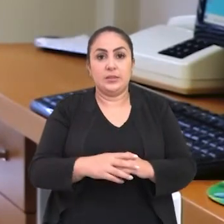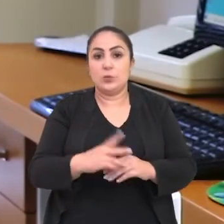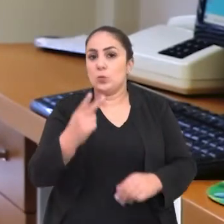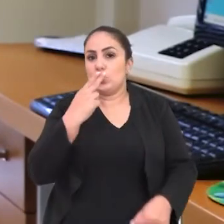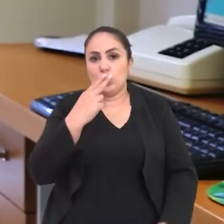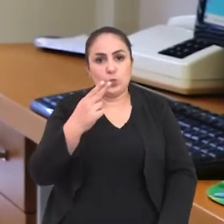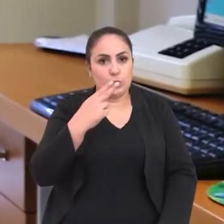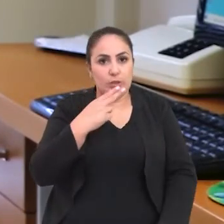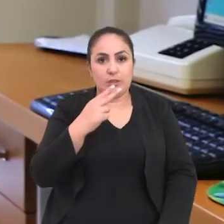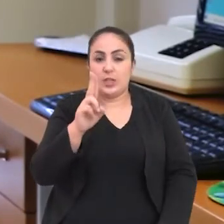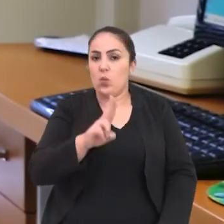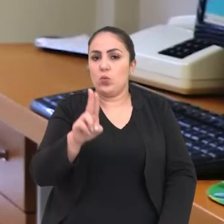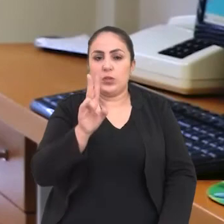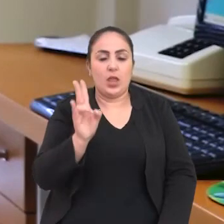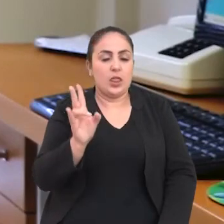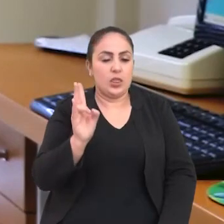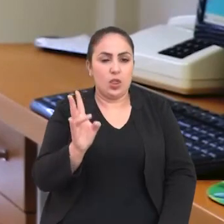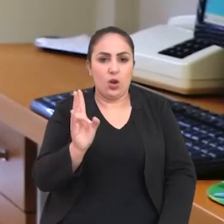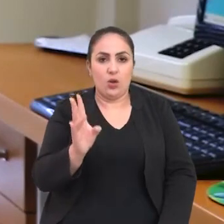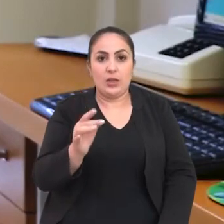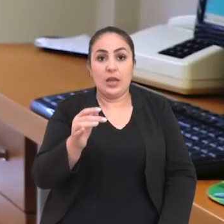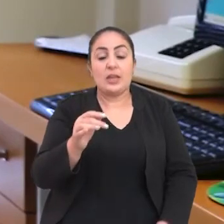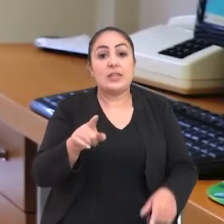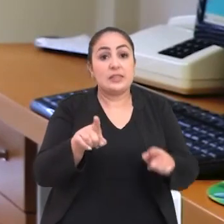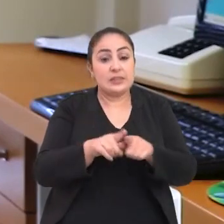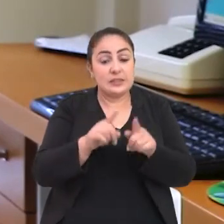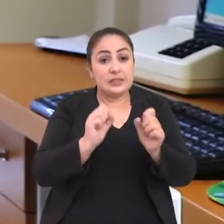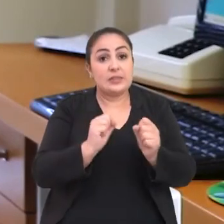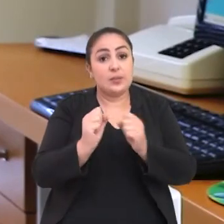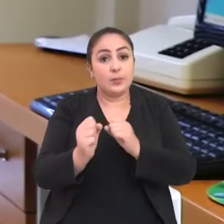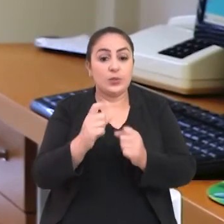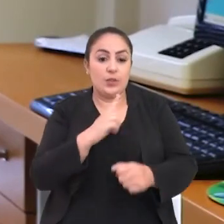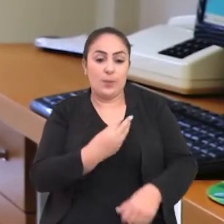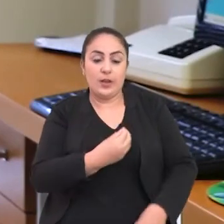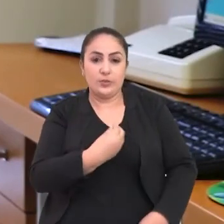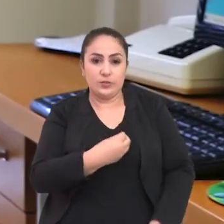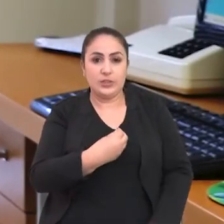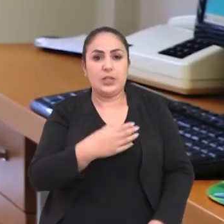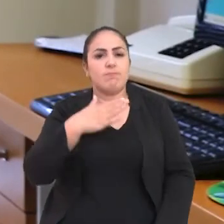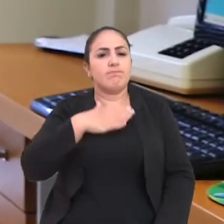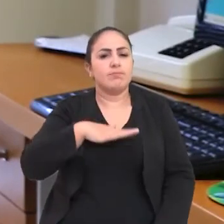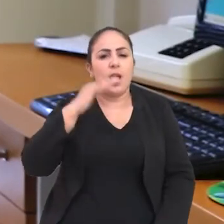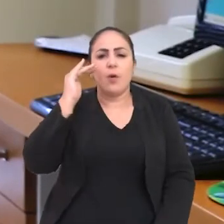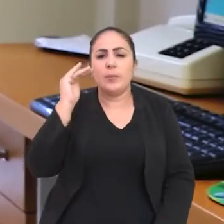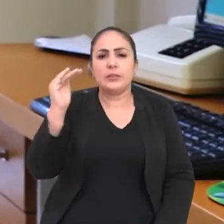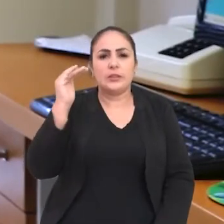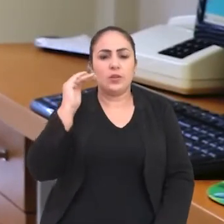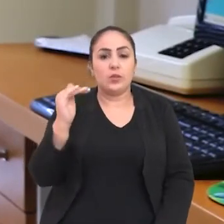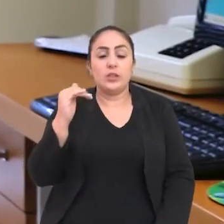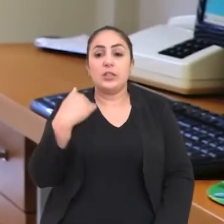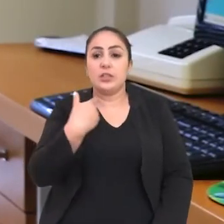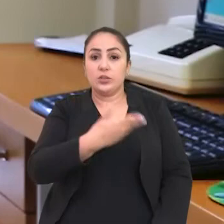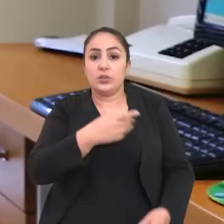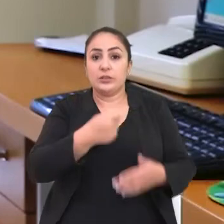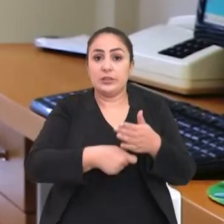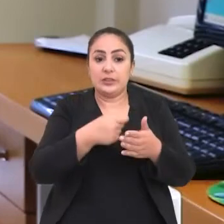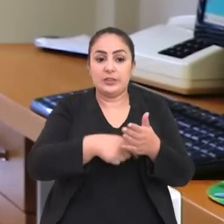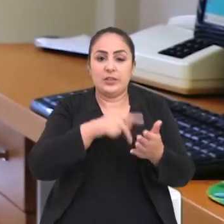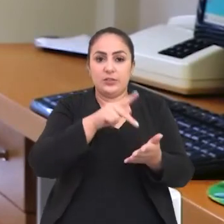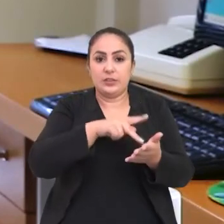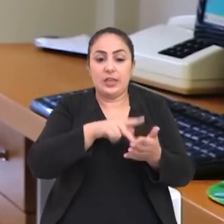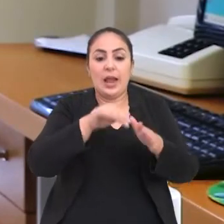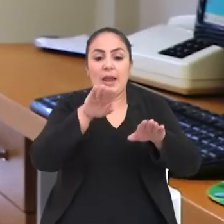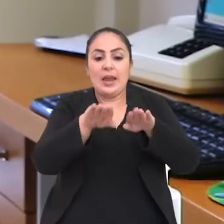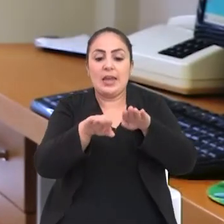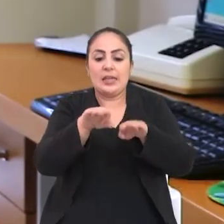disso, não fumar, não usar drogas e sempre que possível ter uma vida de tranquilidade, porque a gente